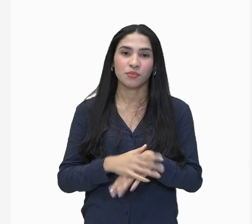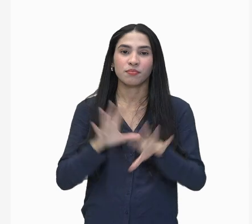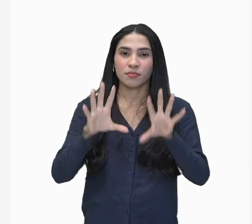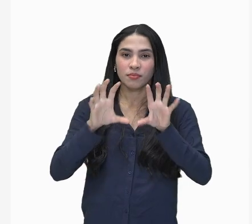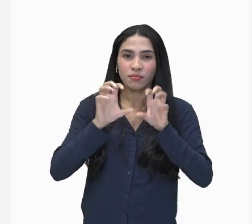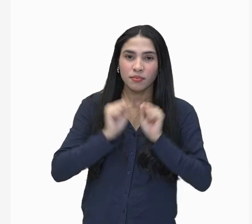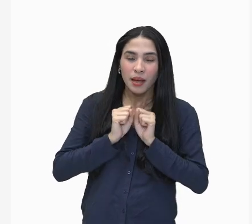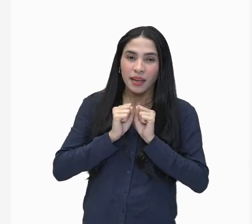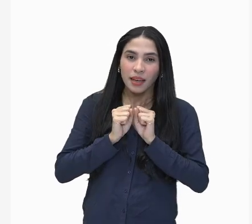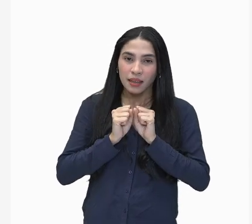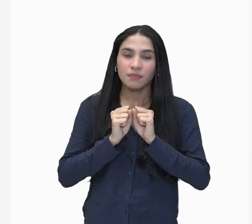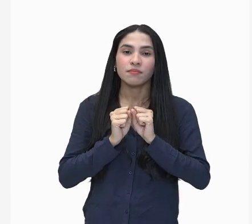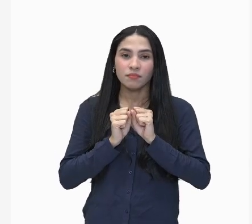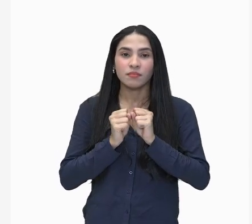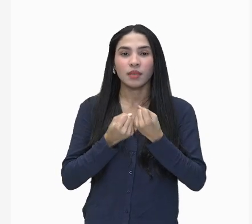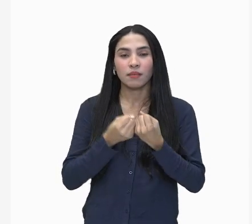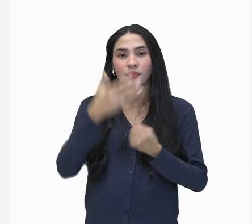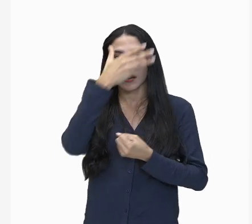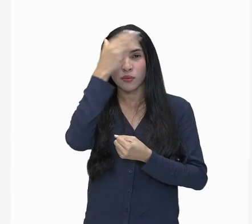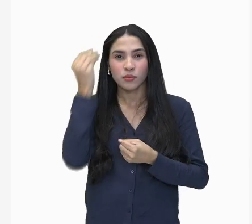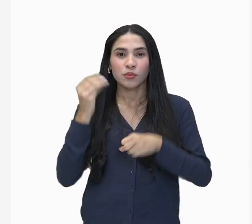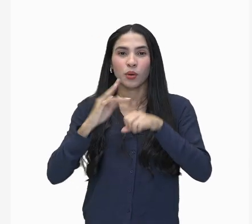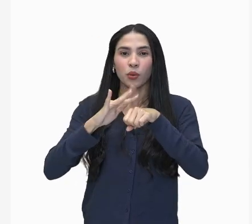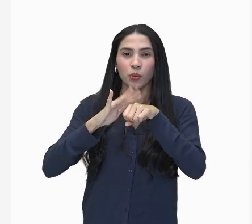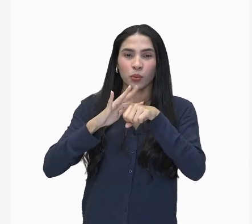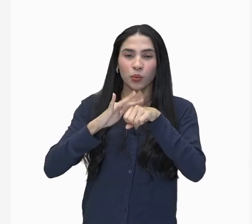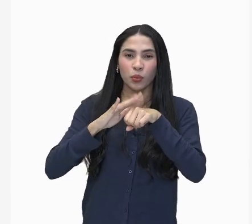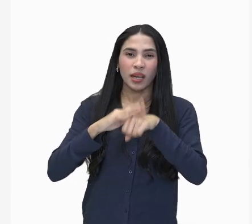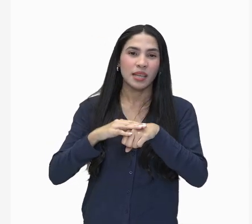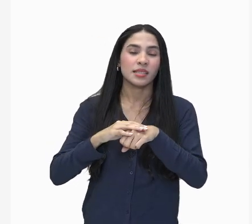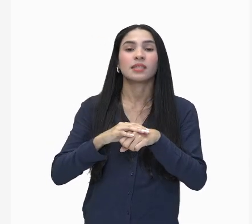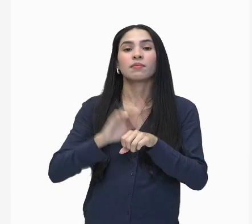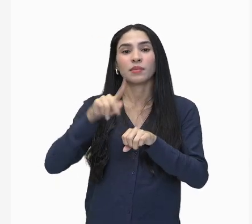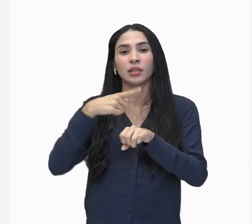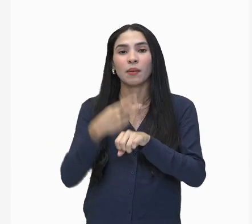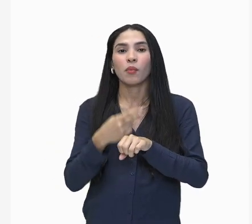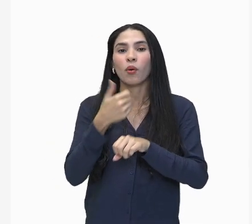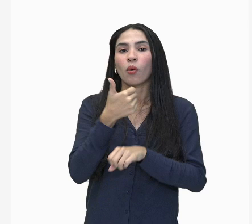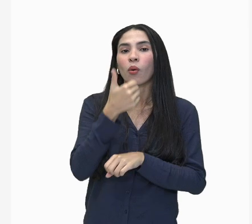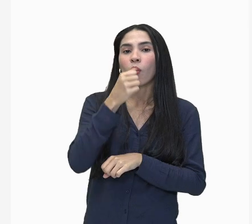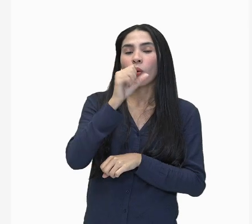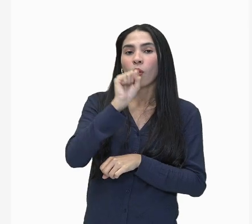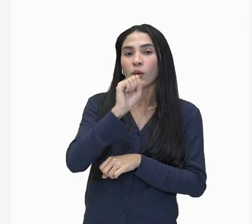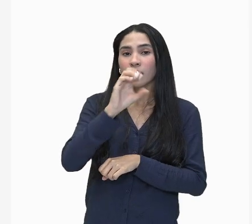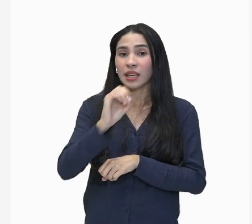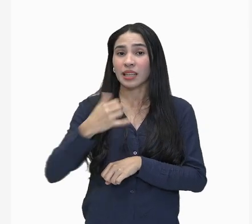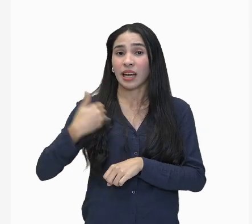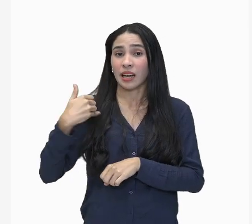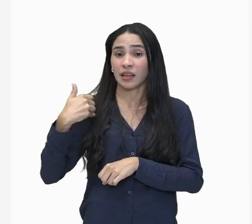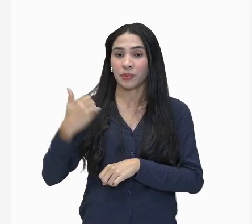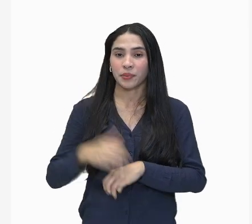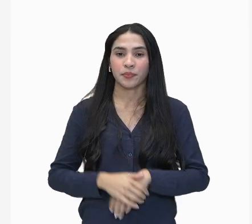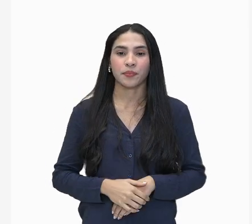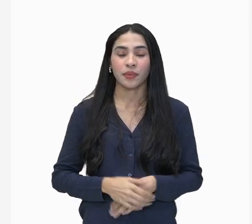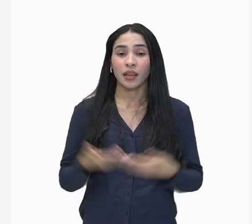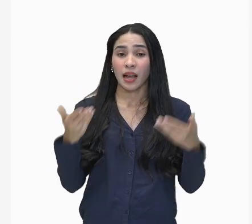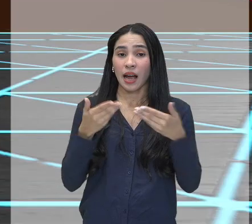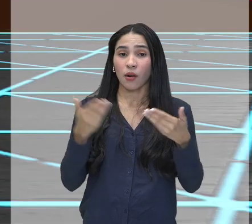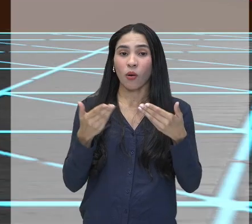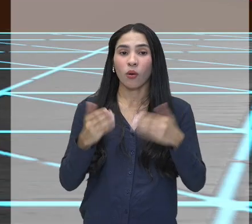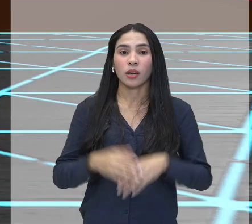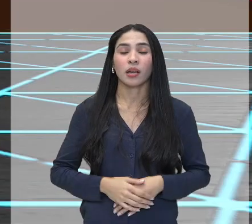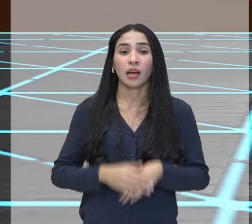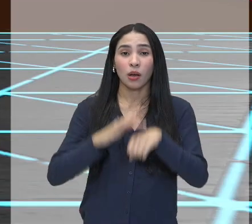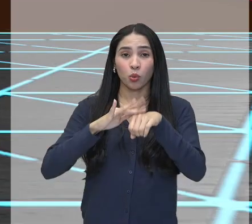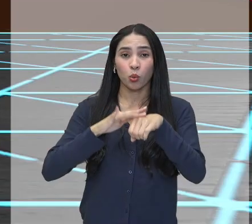mais propensas a desenvolver o Alzheimer, principalmente depois dos 80 anos. Agora, falando sobre a doença de